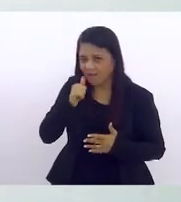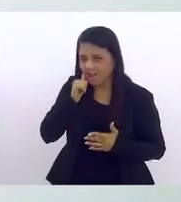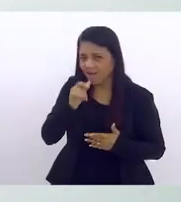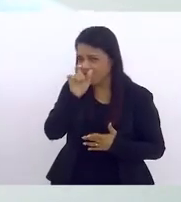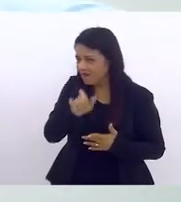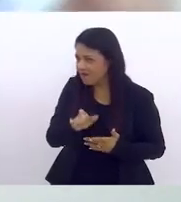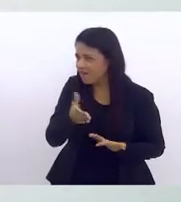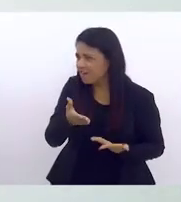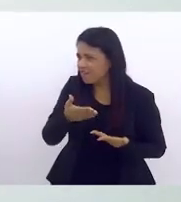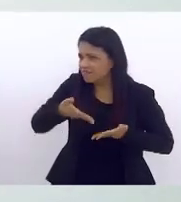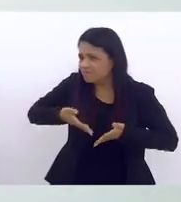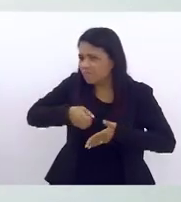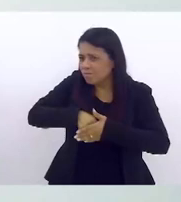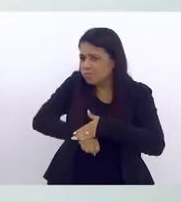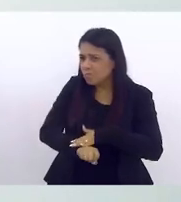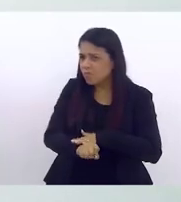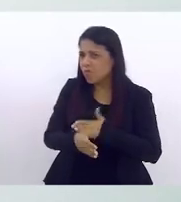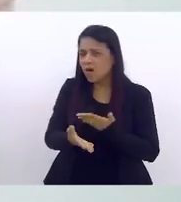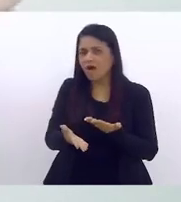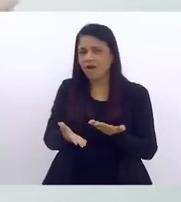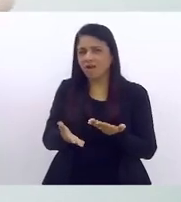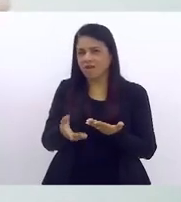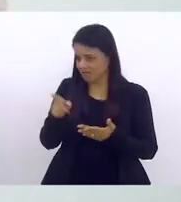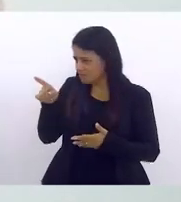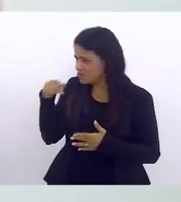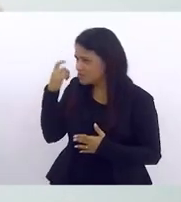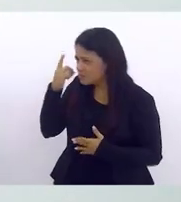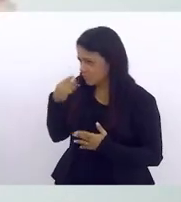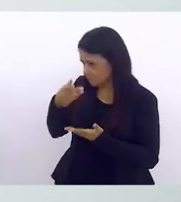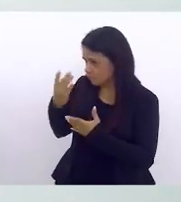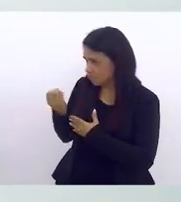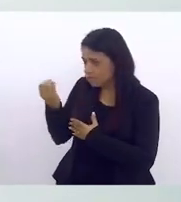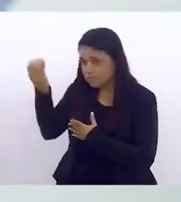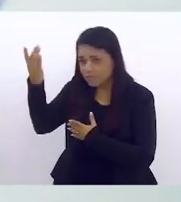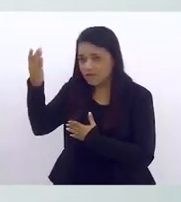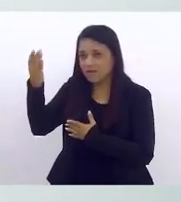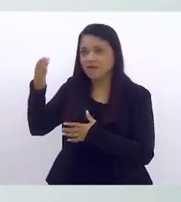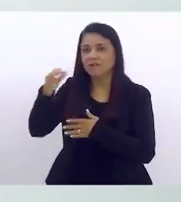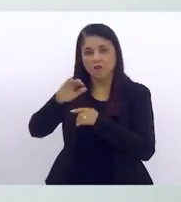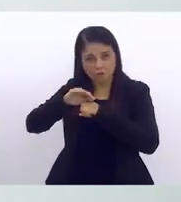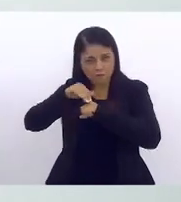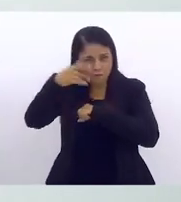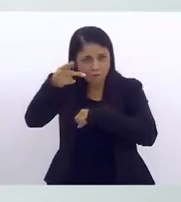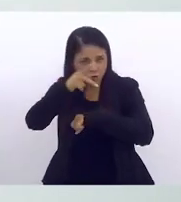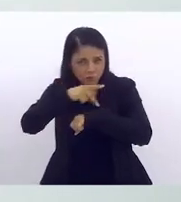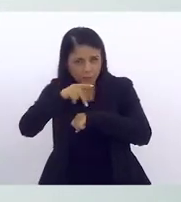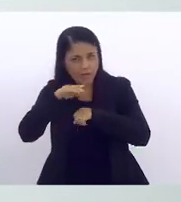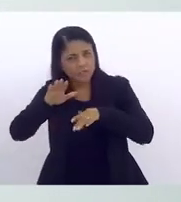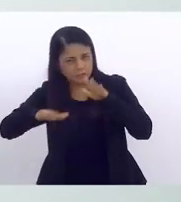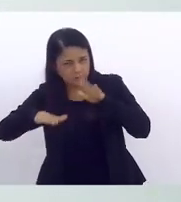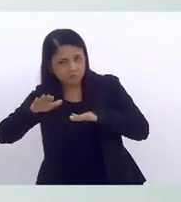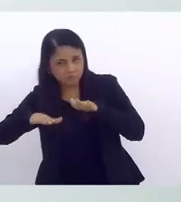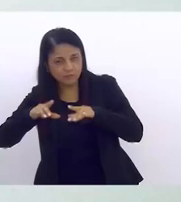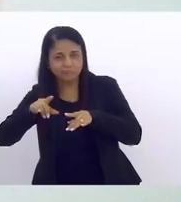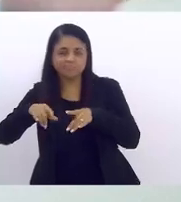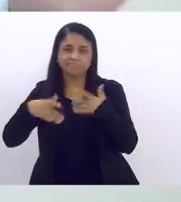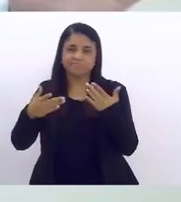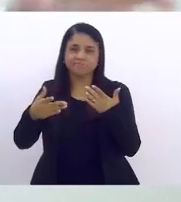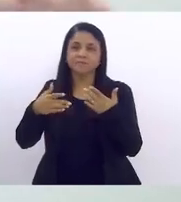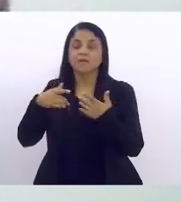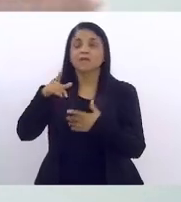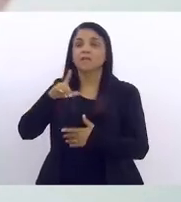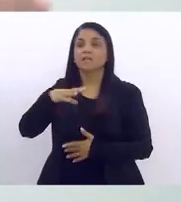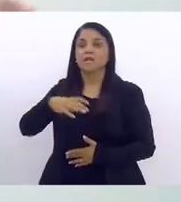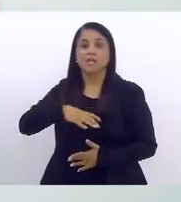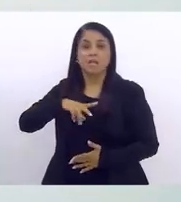que... O senhor viaja muito, deputado? Viaja. Relativamente. Viaja para fora do país, eventualmente? De vez em quando, para Lisboa. E aí, para Lisboa.